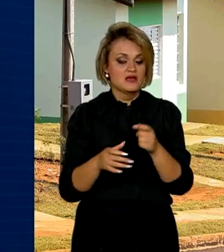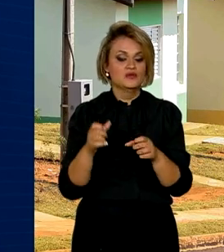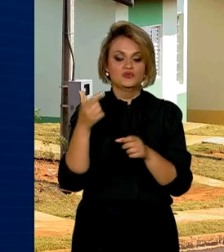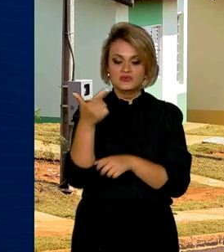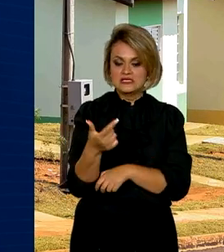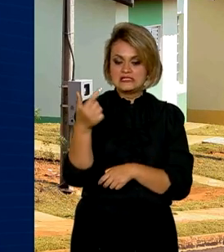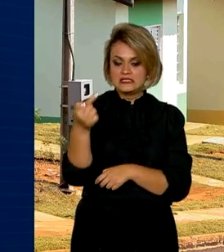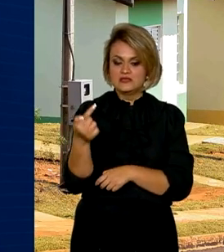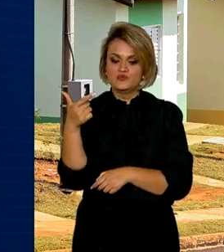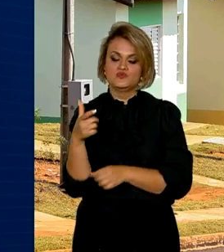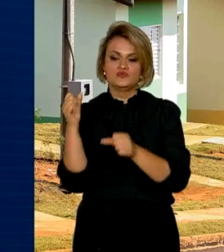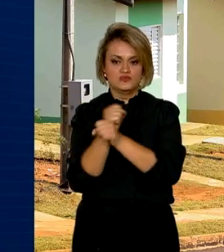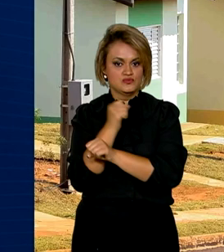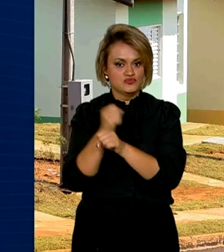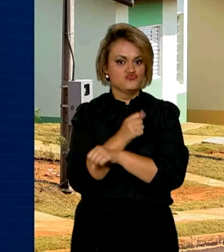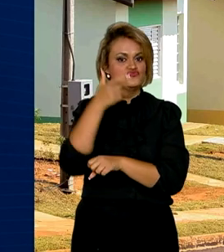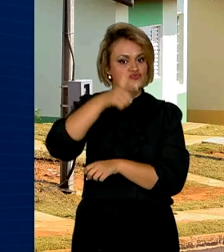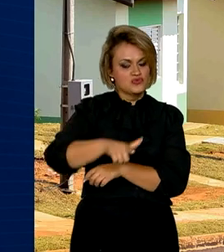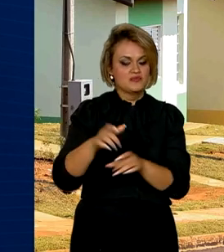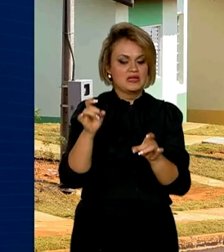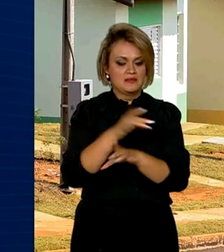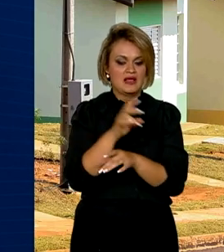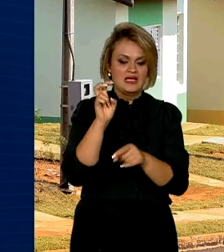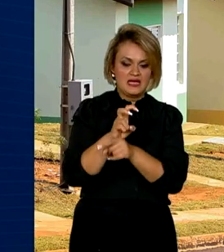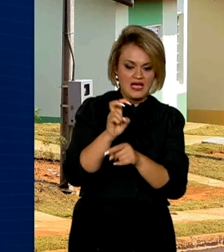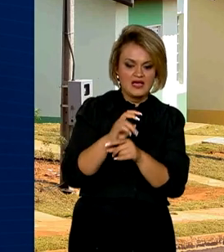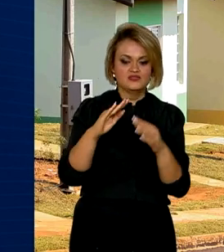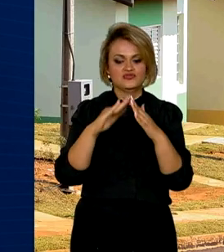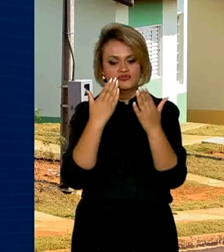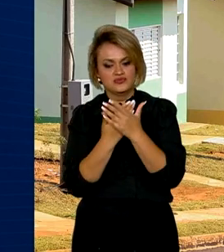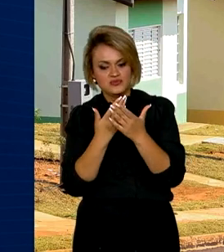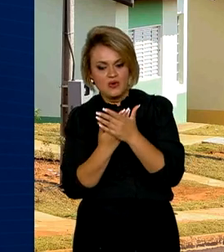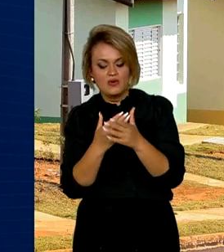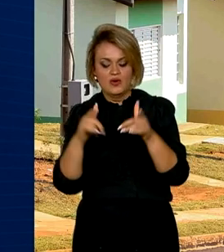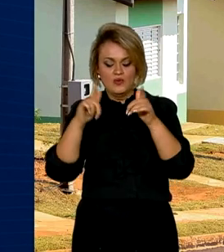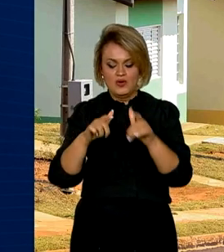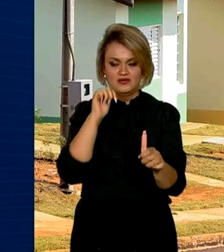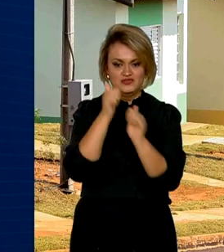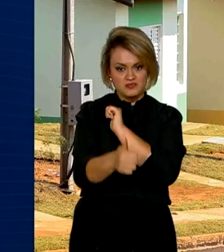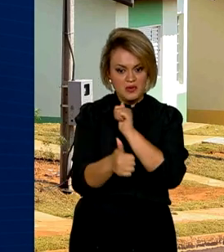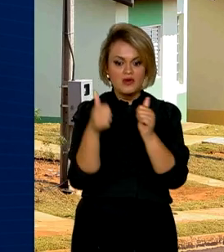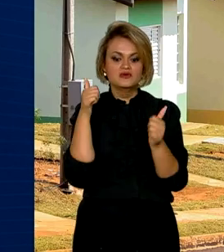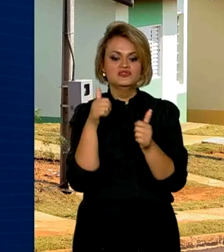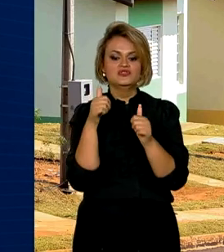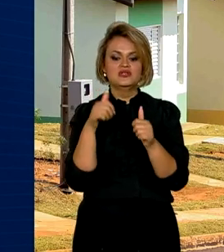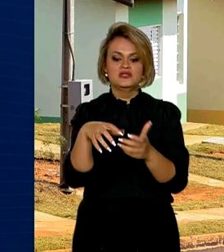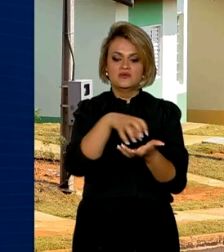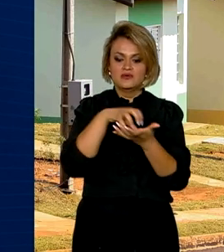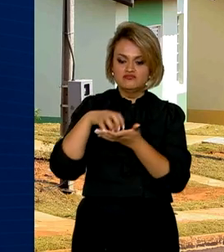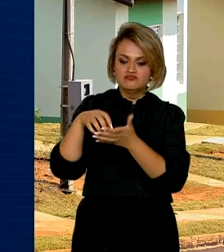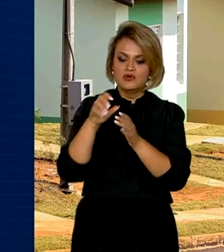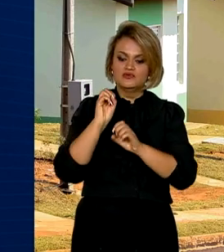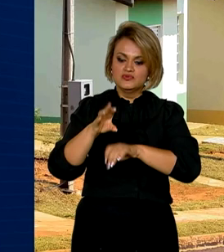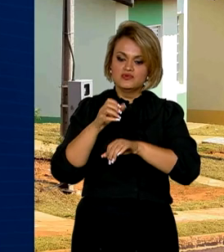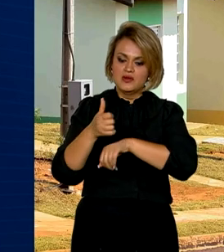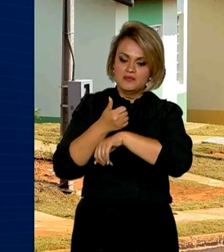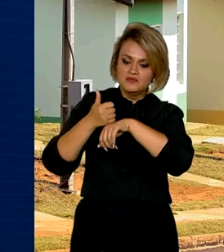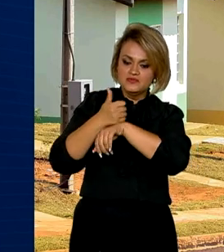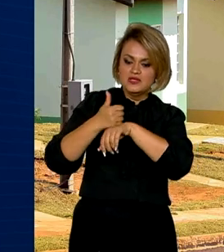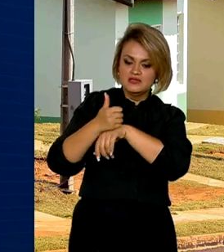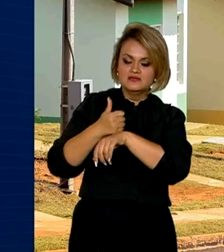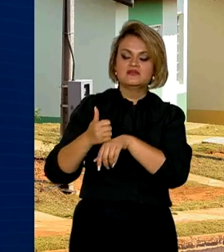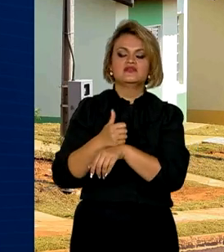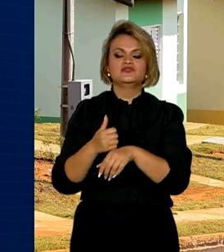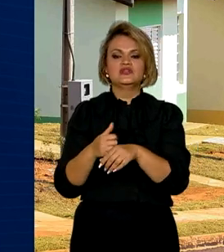retomadas 272 obras de creches, escolas, quadras poliesportivas e unidades de educação